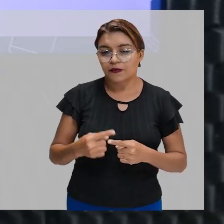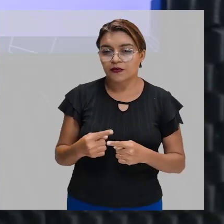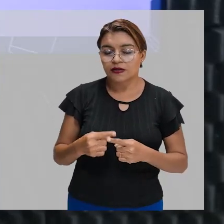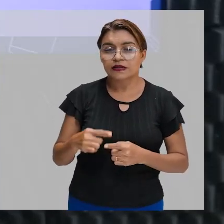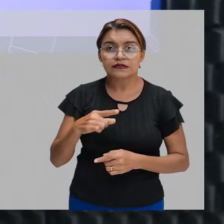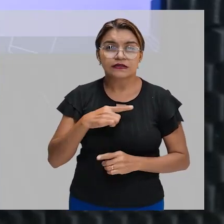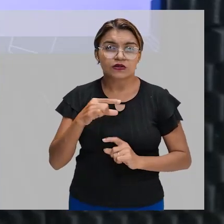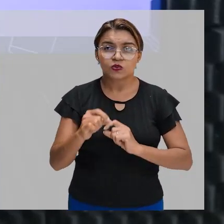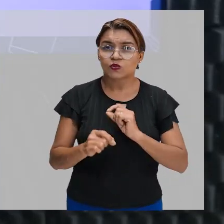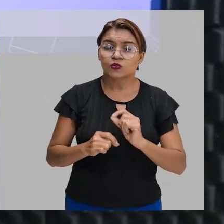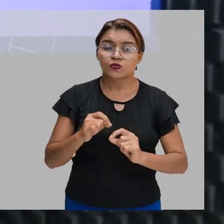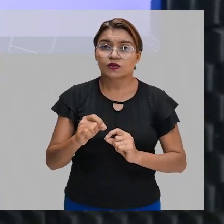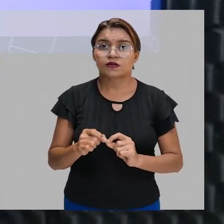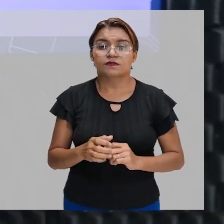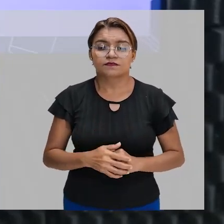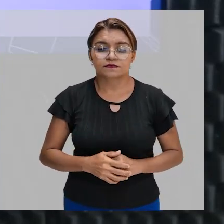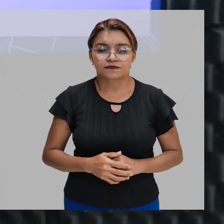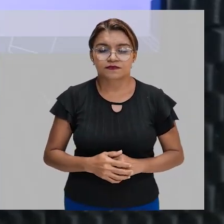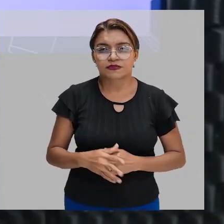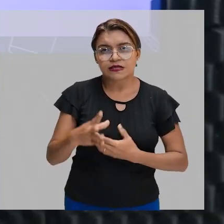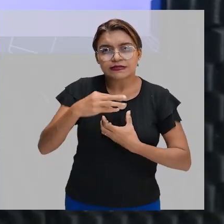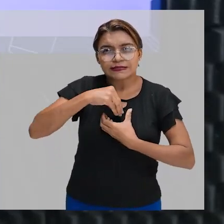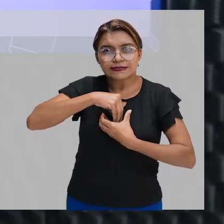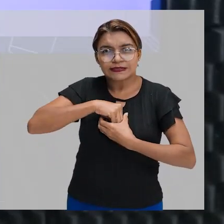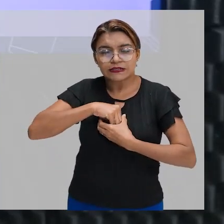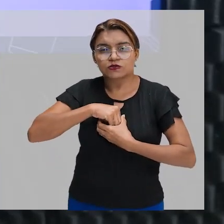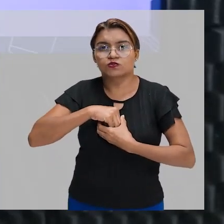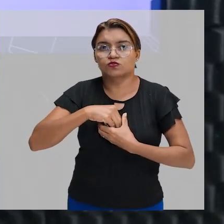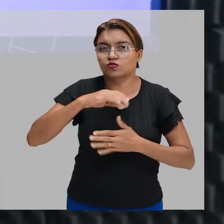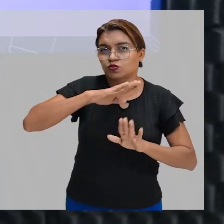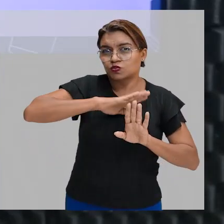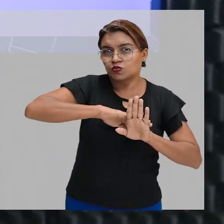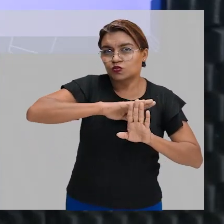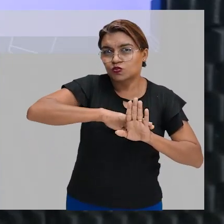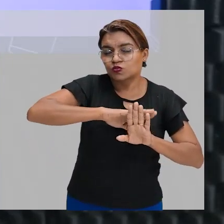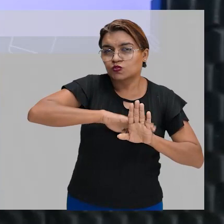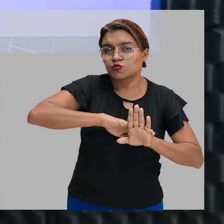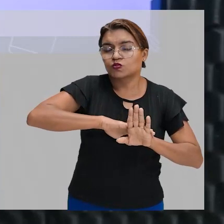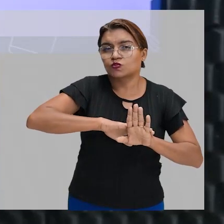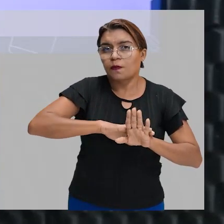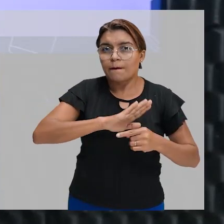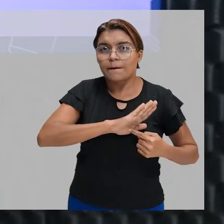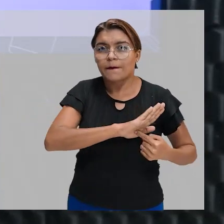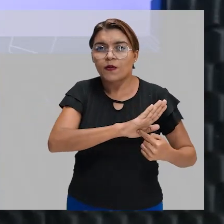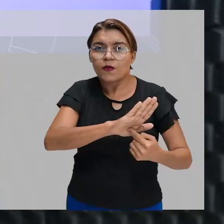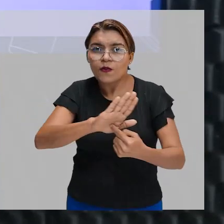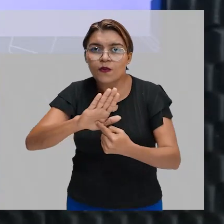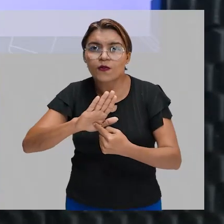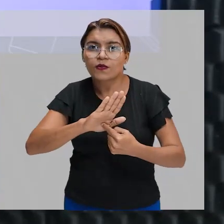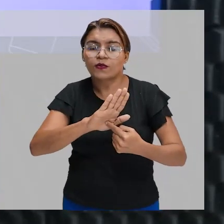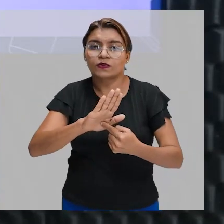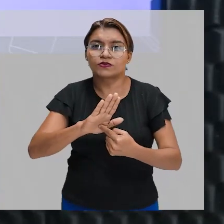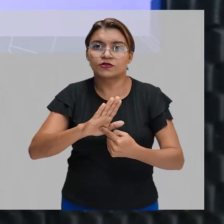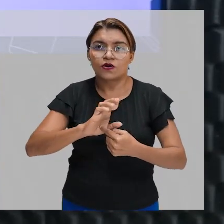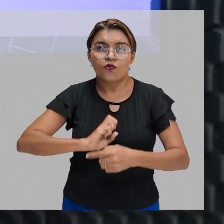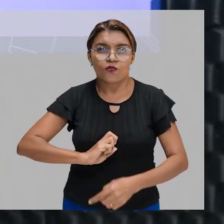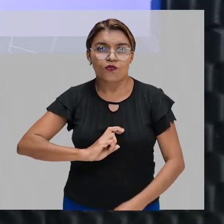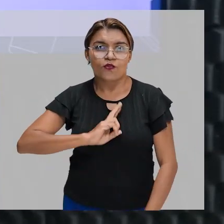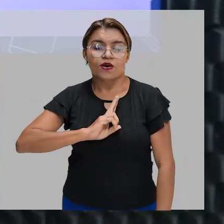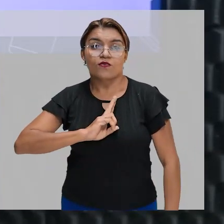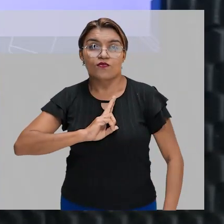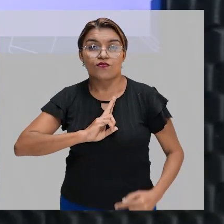dessa questão interna o subjetivismo traz muito do eu